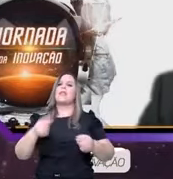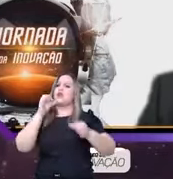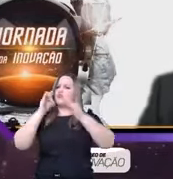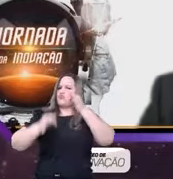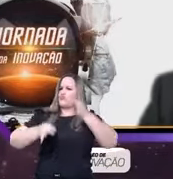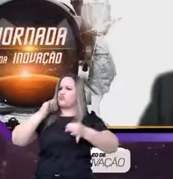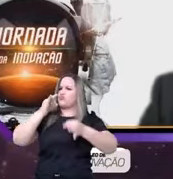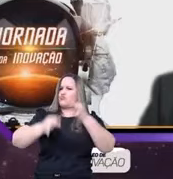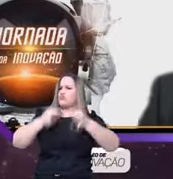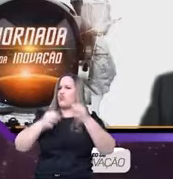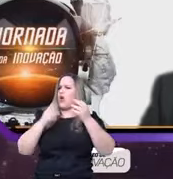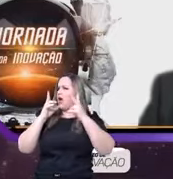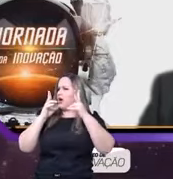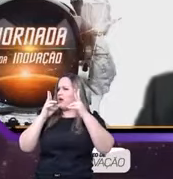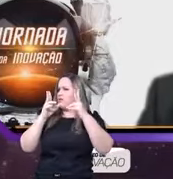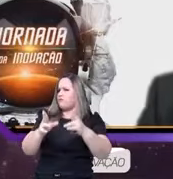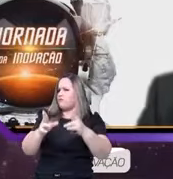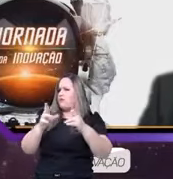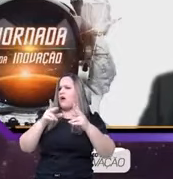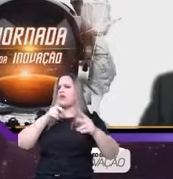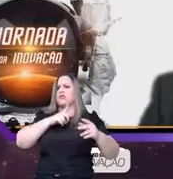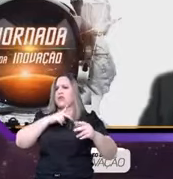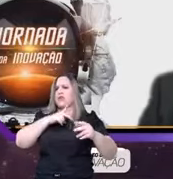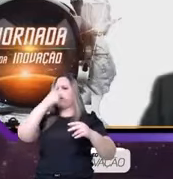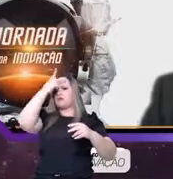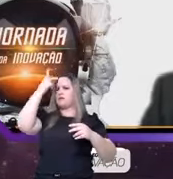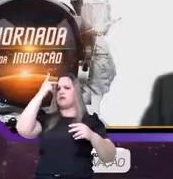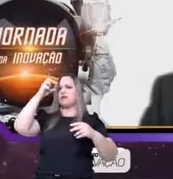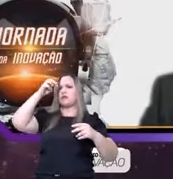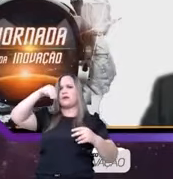a mesma coisa ter um magistrado apoiando essa iniciativa.